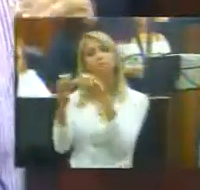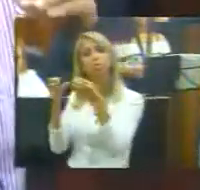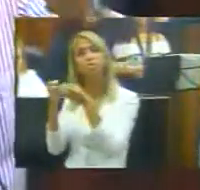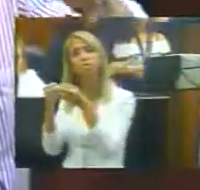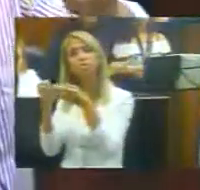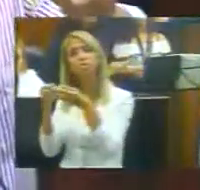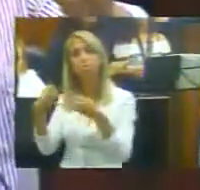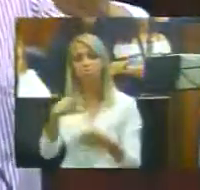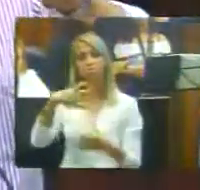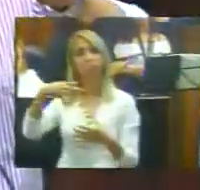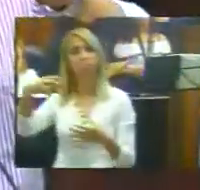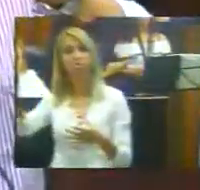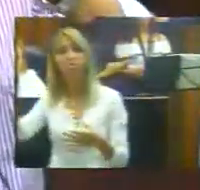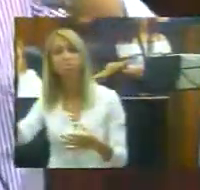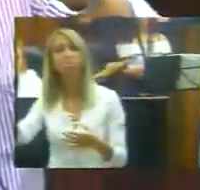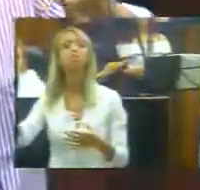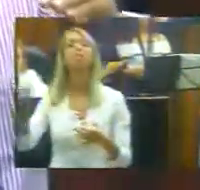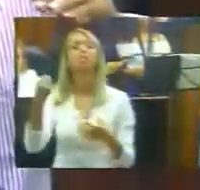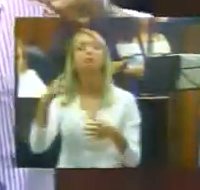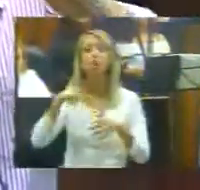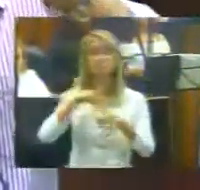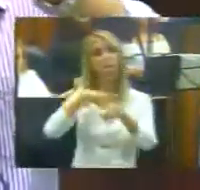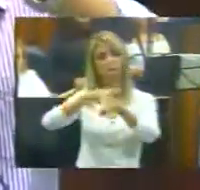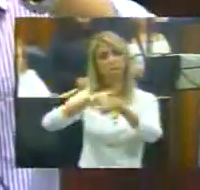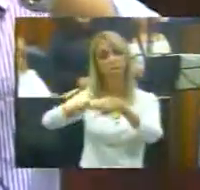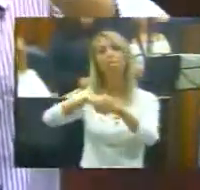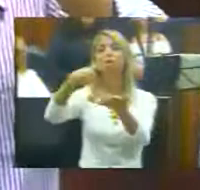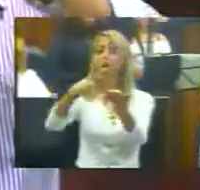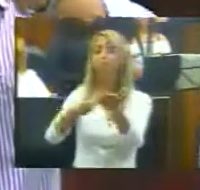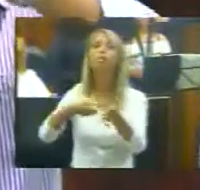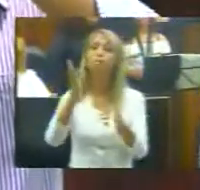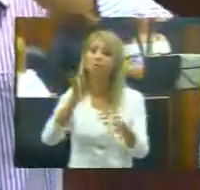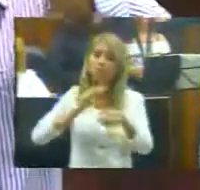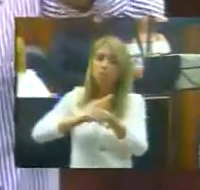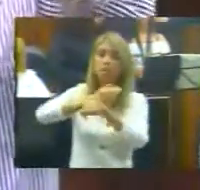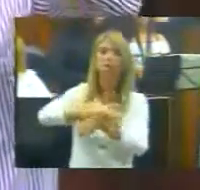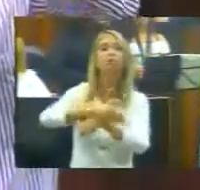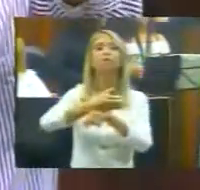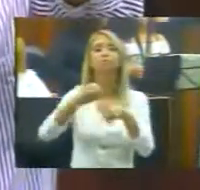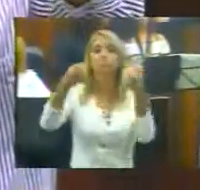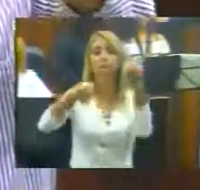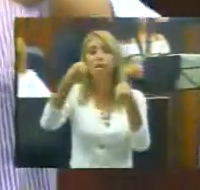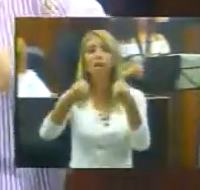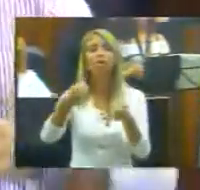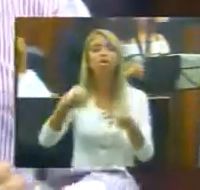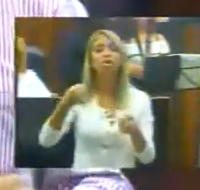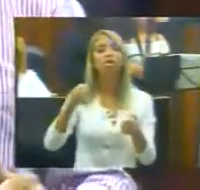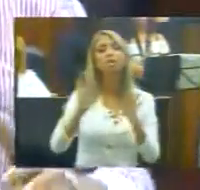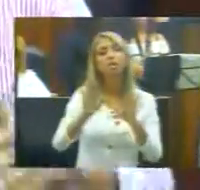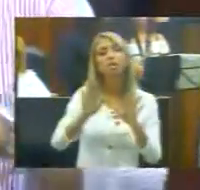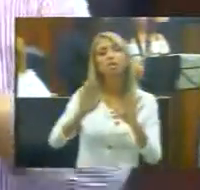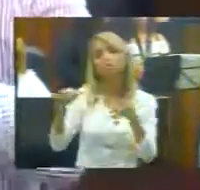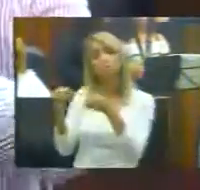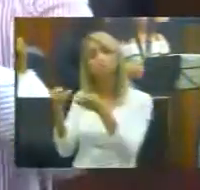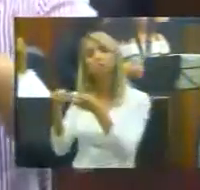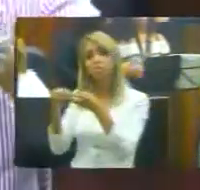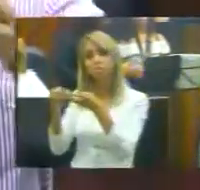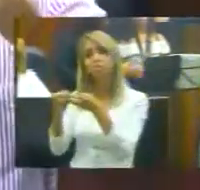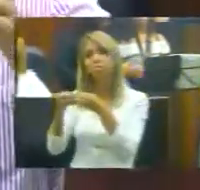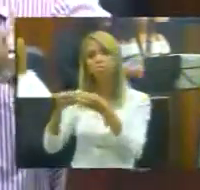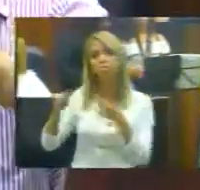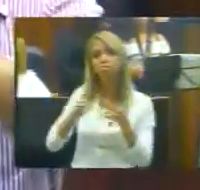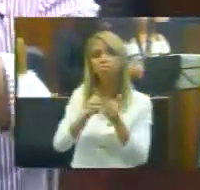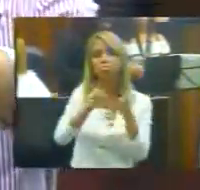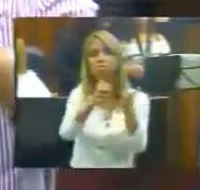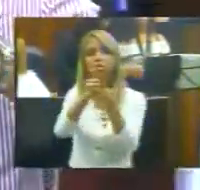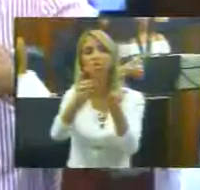tenho uma equipe técnica e tenho um horário combinado de visita, eu entro na van e, então, a equipe técnica vai conduzindo para o